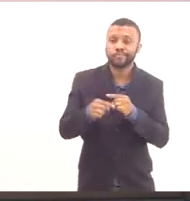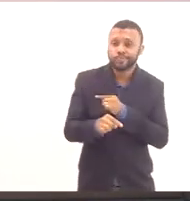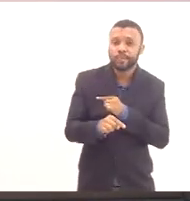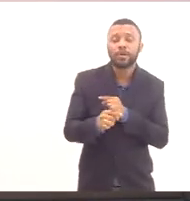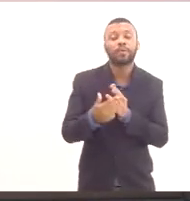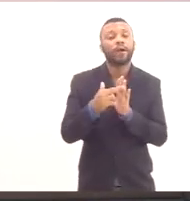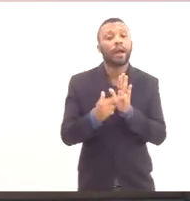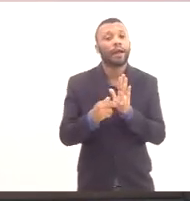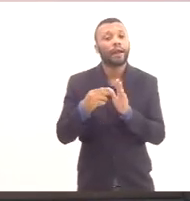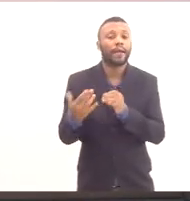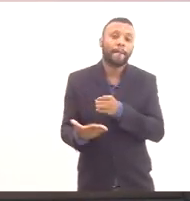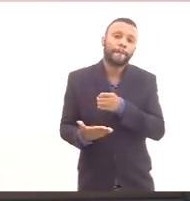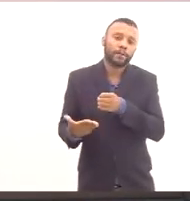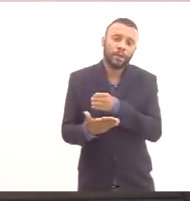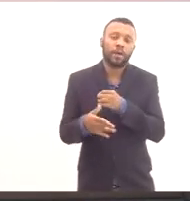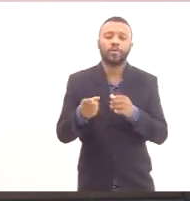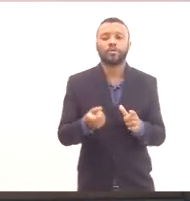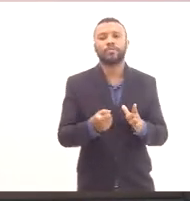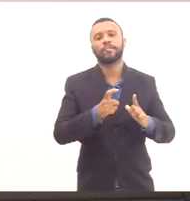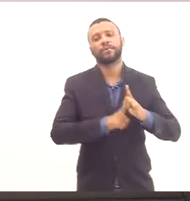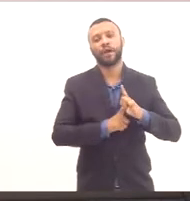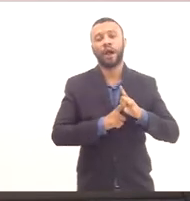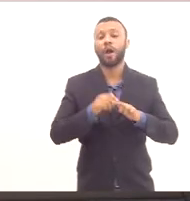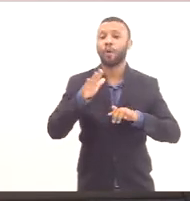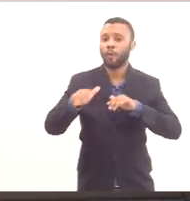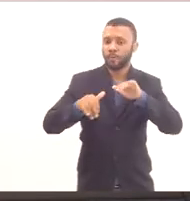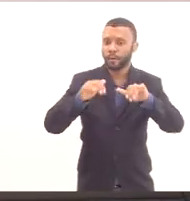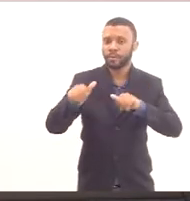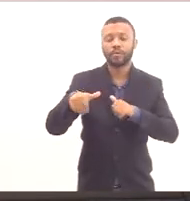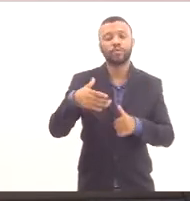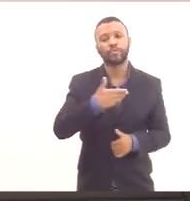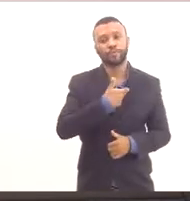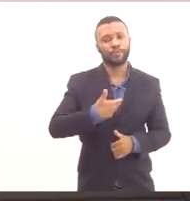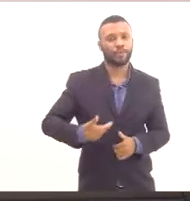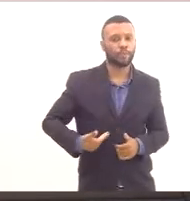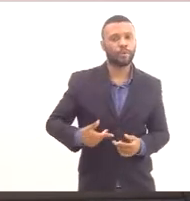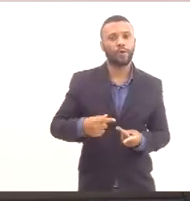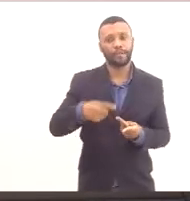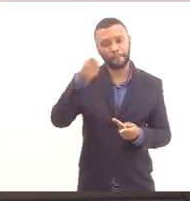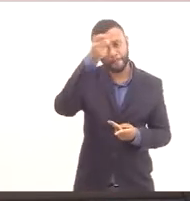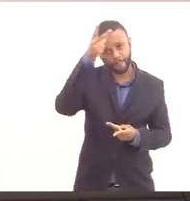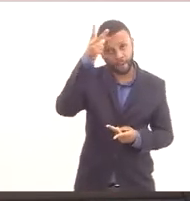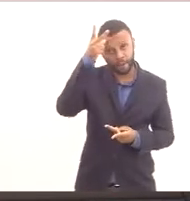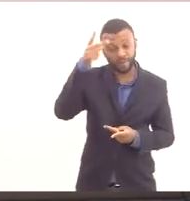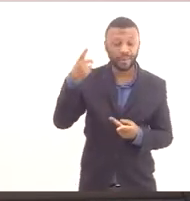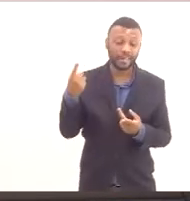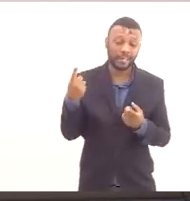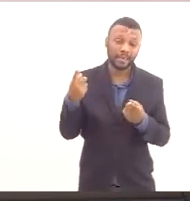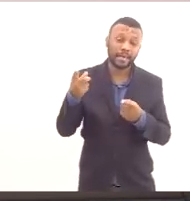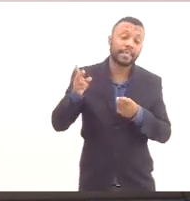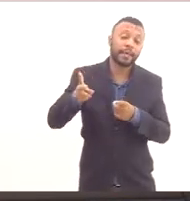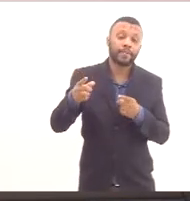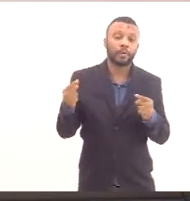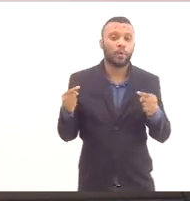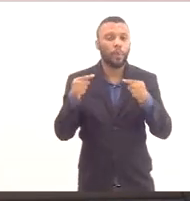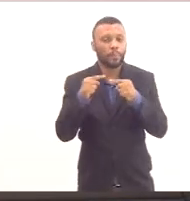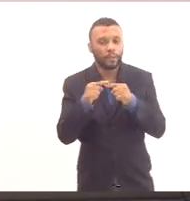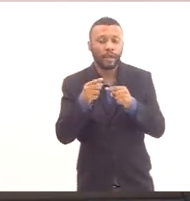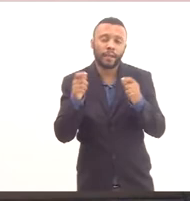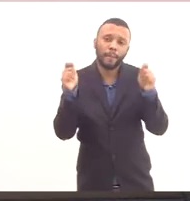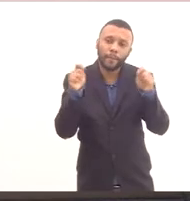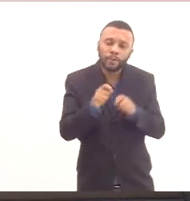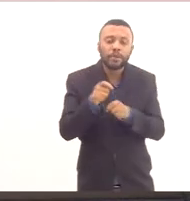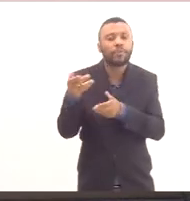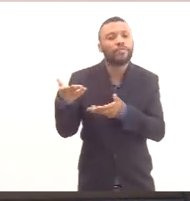fundamental suspender as convocações governadores de estado considerando a aplicação por simetria deste entendimento a impossibilidade de